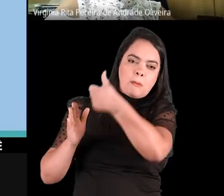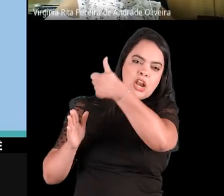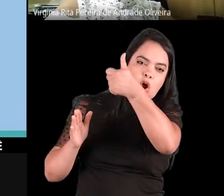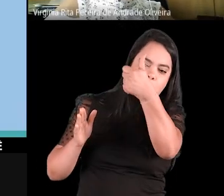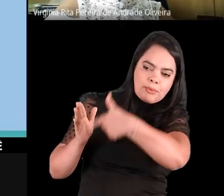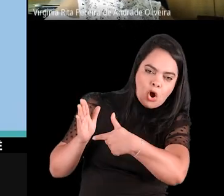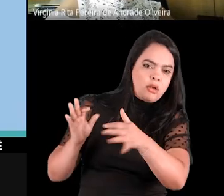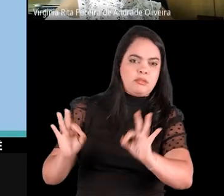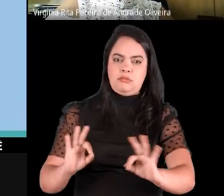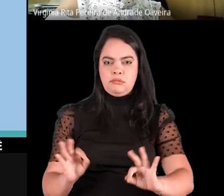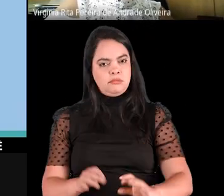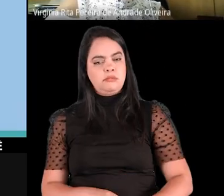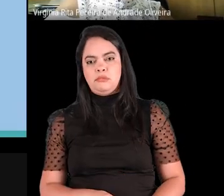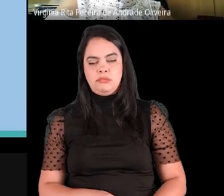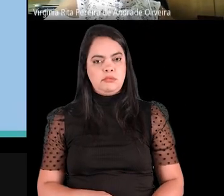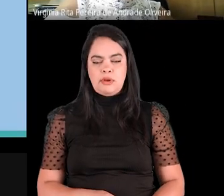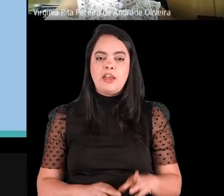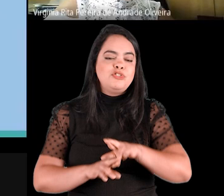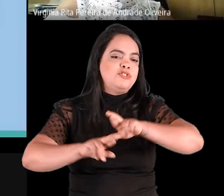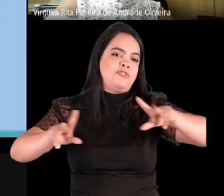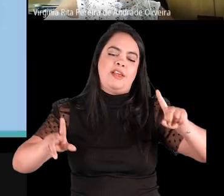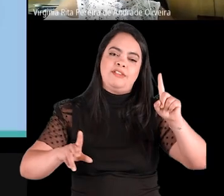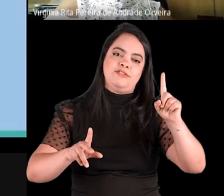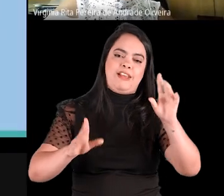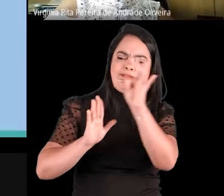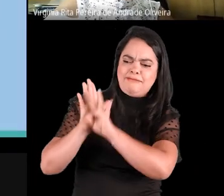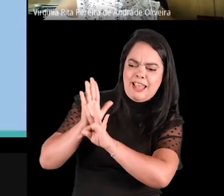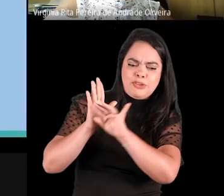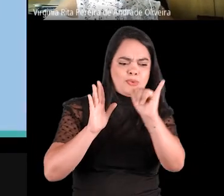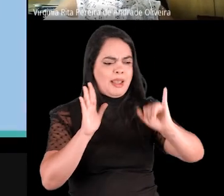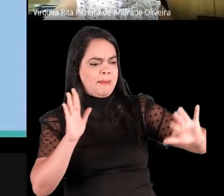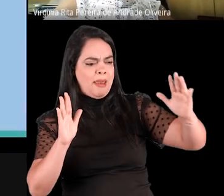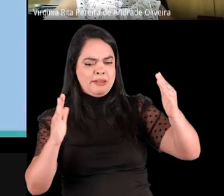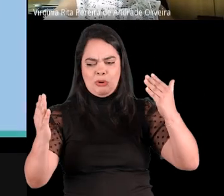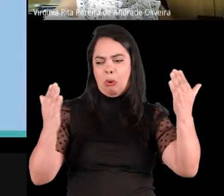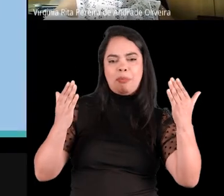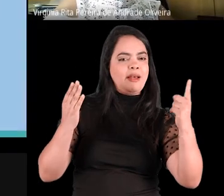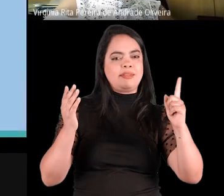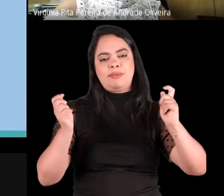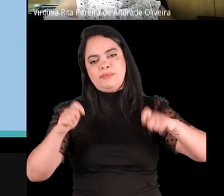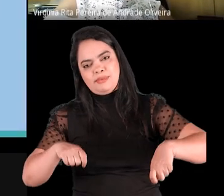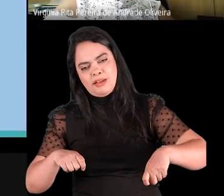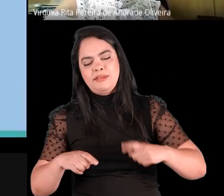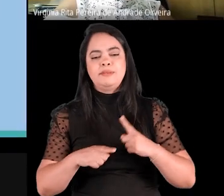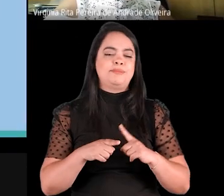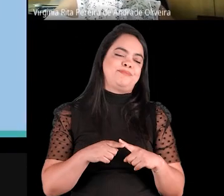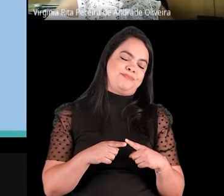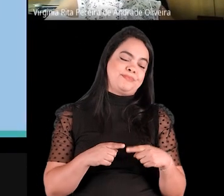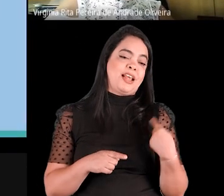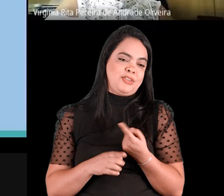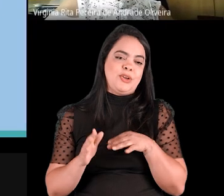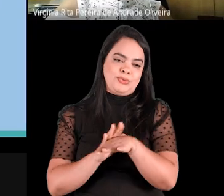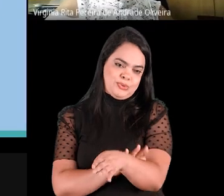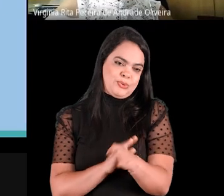né? Ela está numa outra dimensão, então não tem como você comparar as duas e dizer, porque pejorativamente a gente costuma ouvir assim, né,